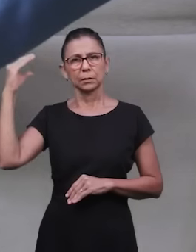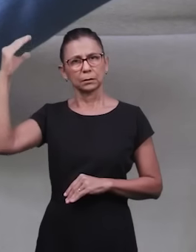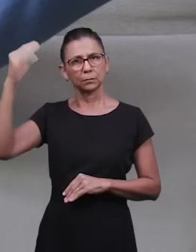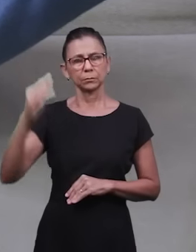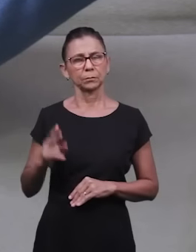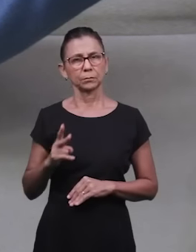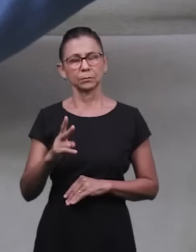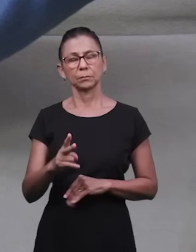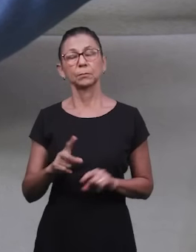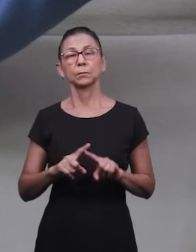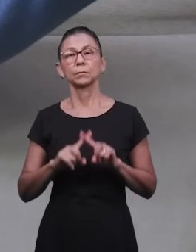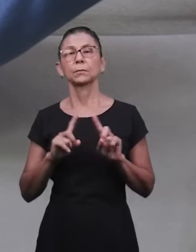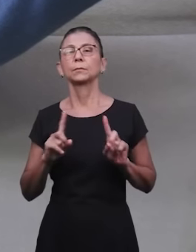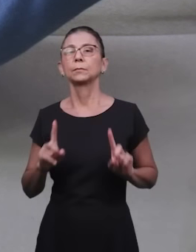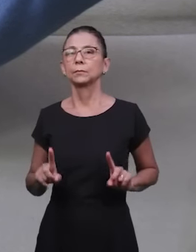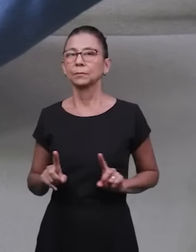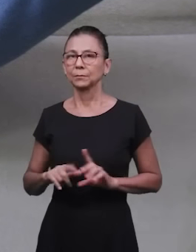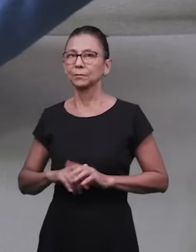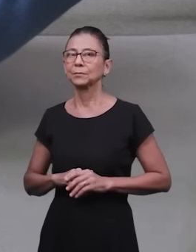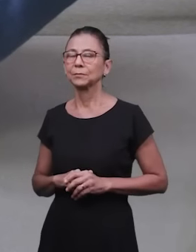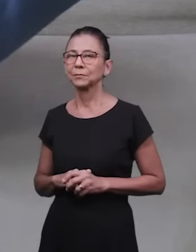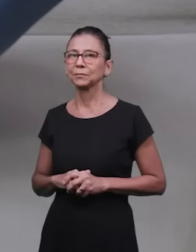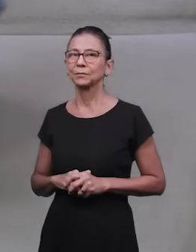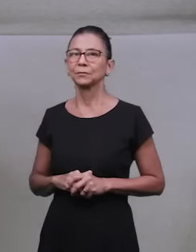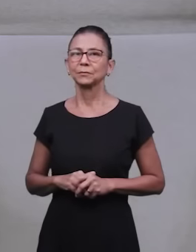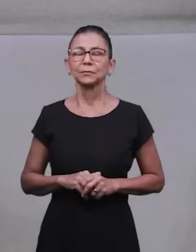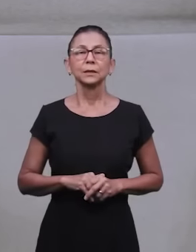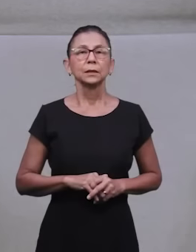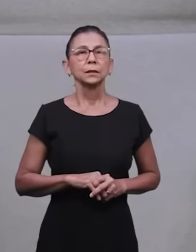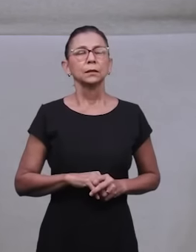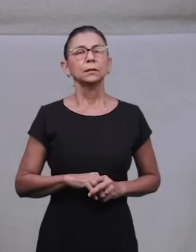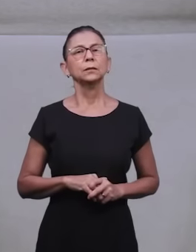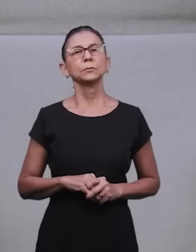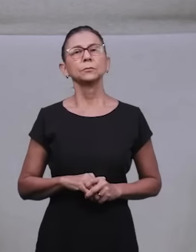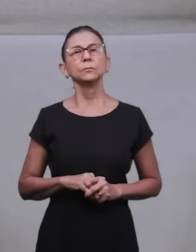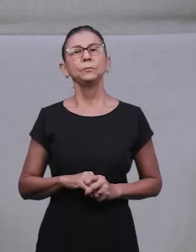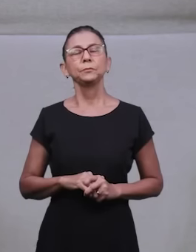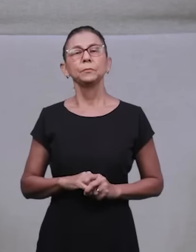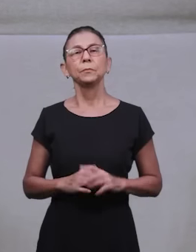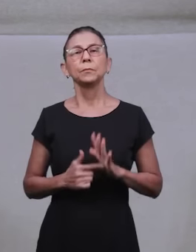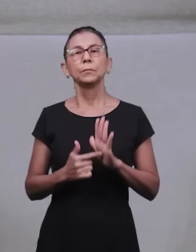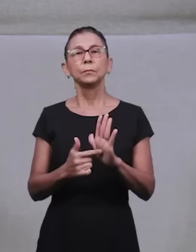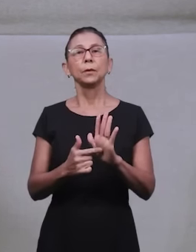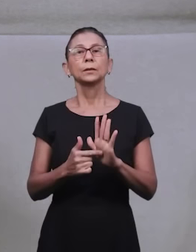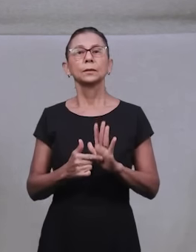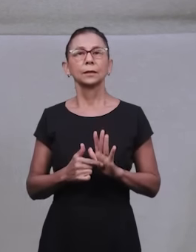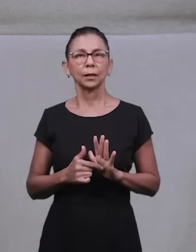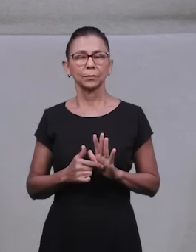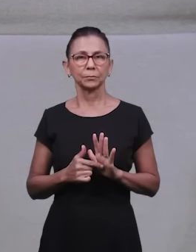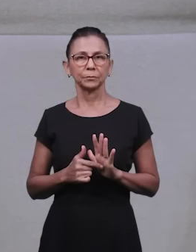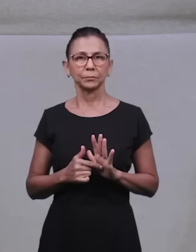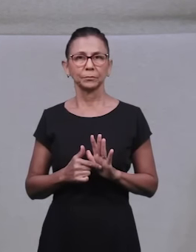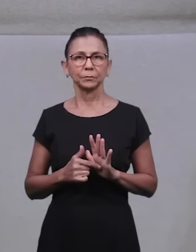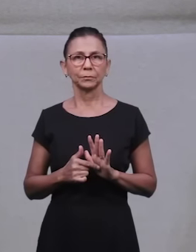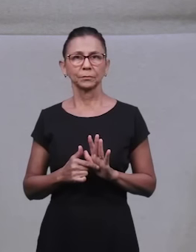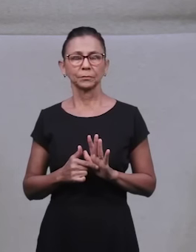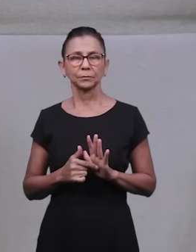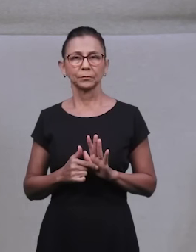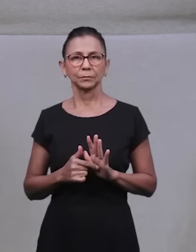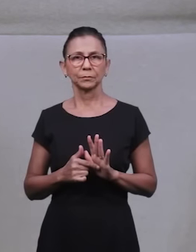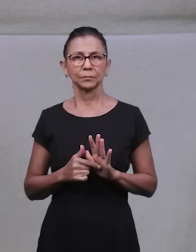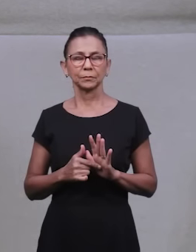Então, só que aí ele está apontando para o quê? Ele está apontando para o momento final